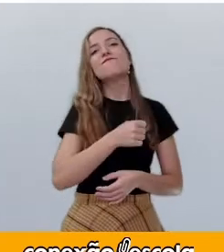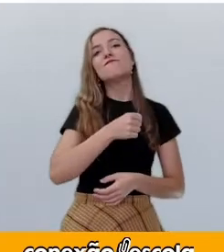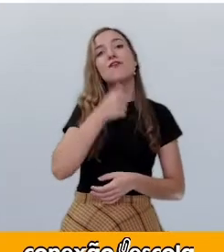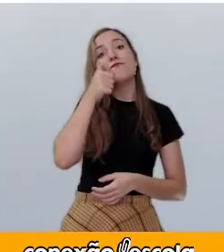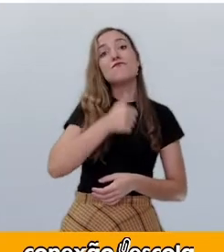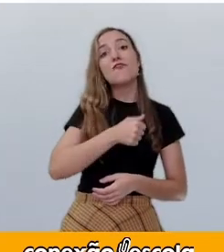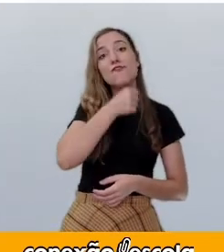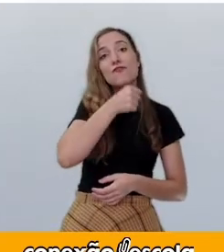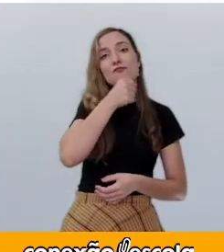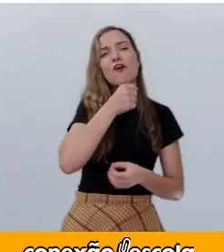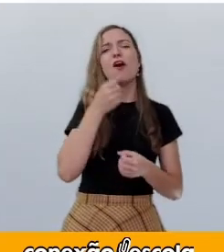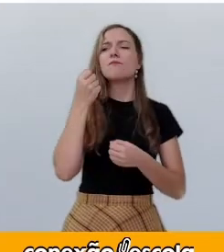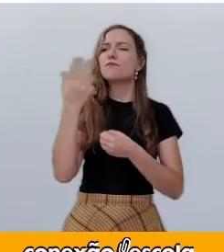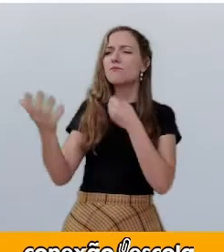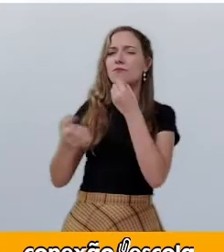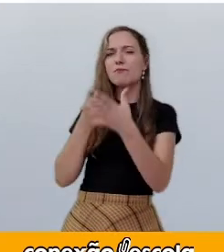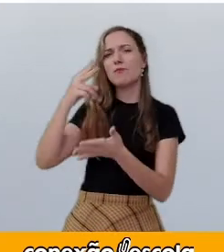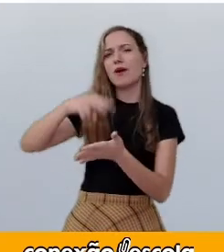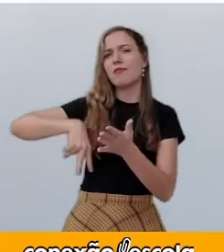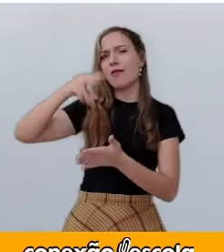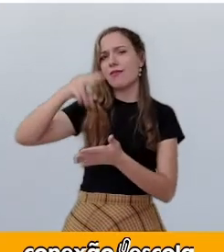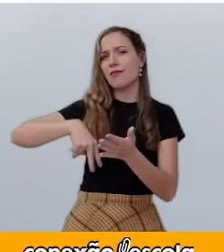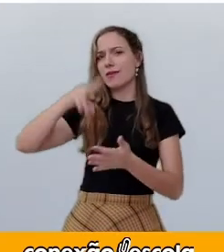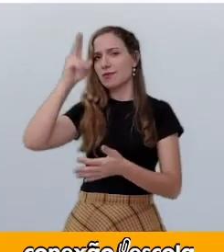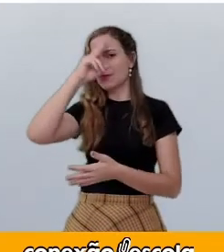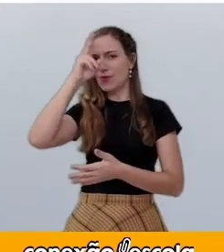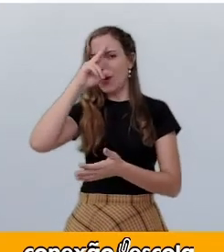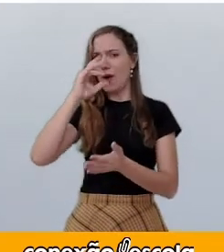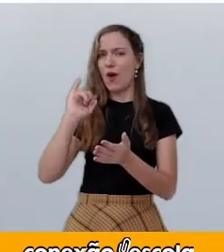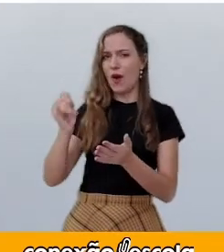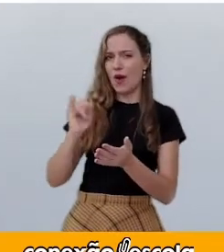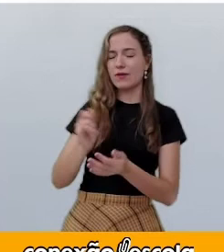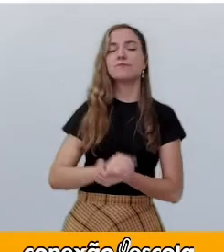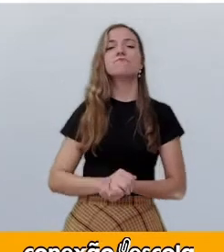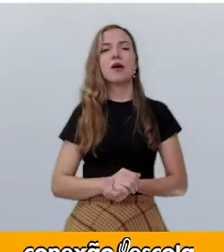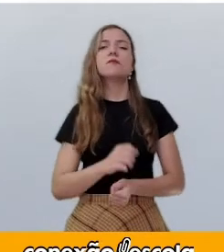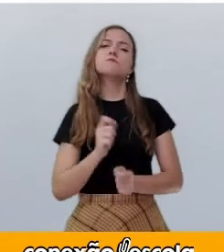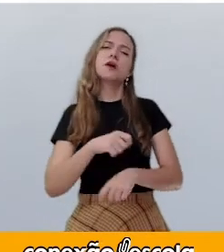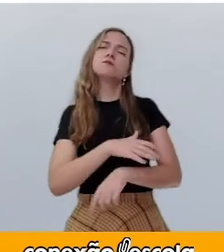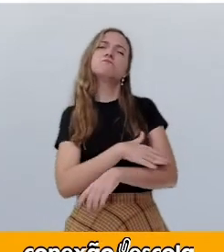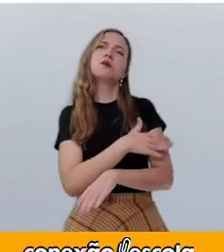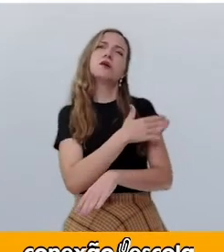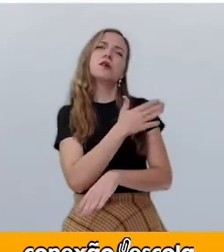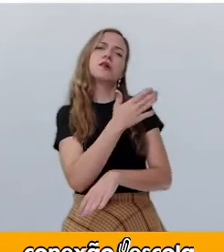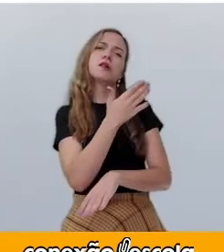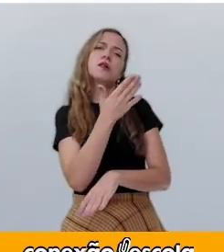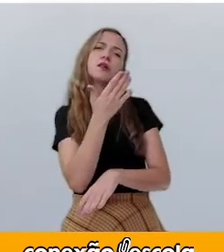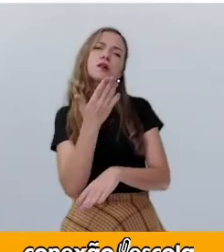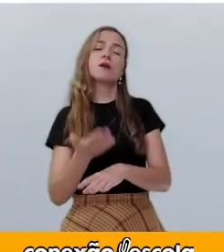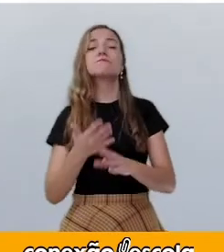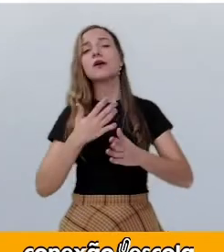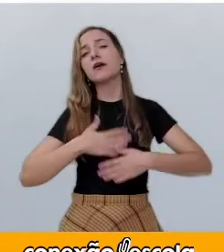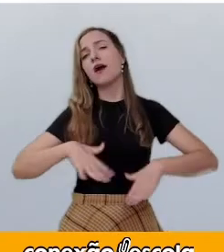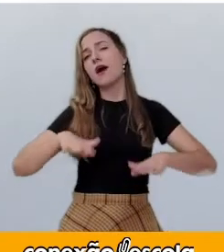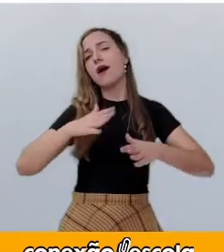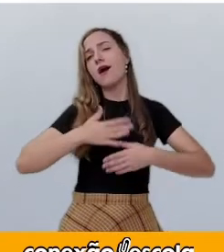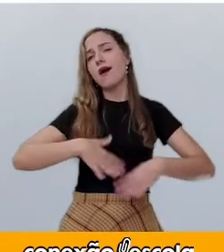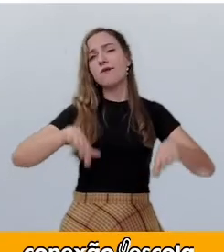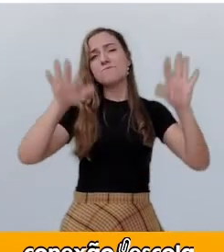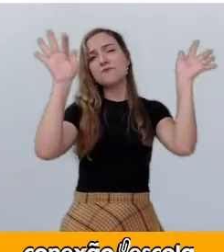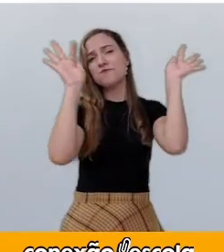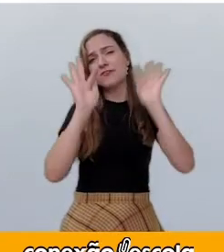história para mim desta forma à tarde transcorria calma e feliz